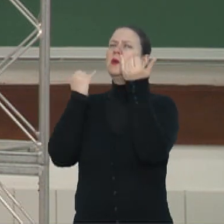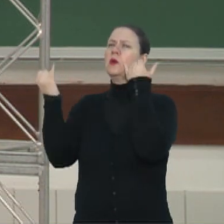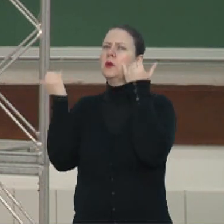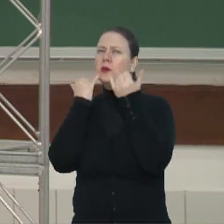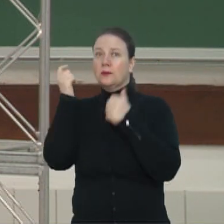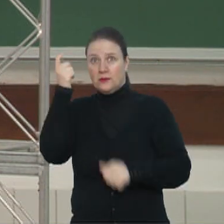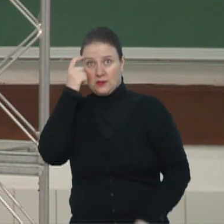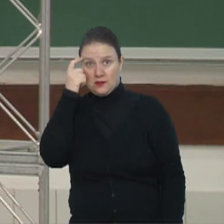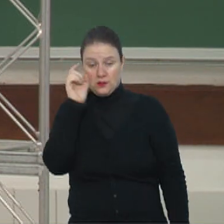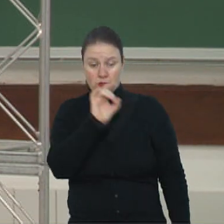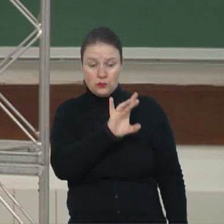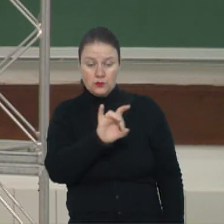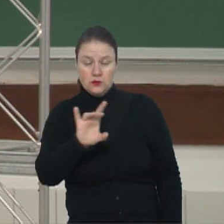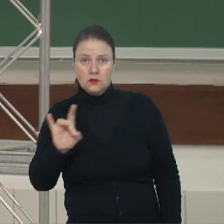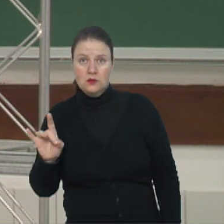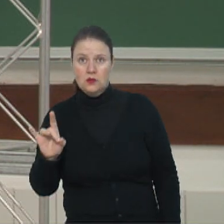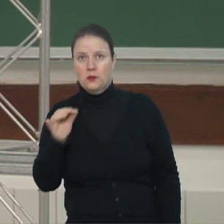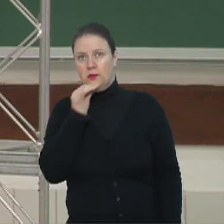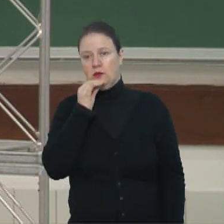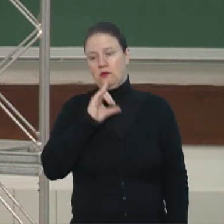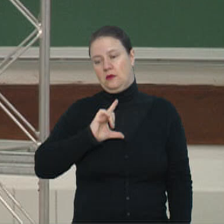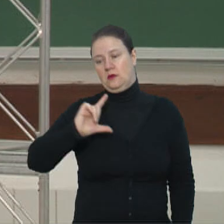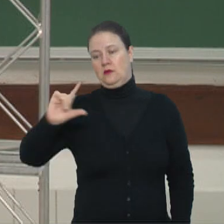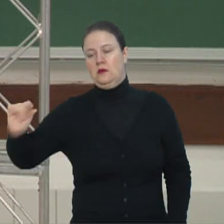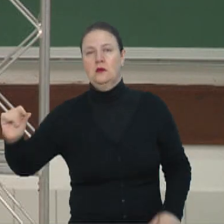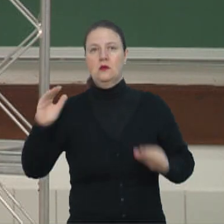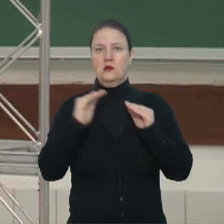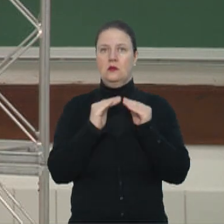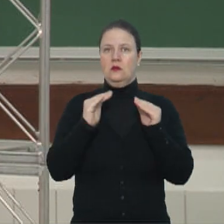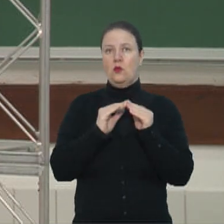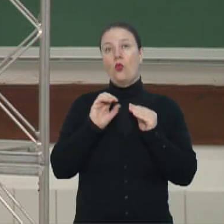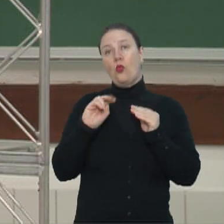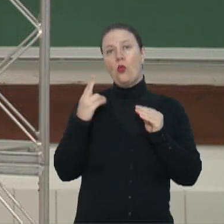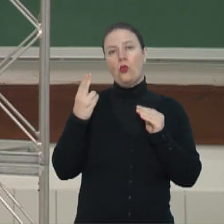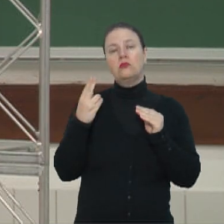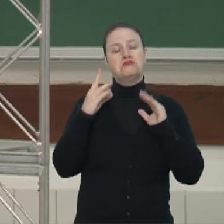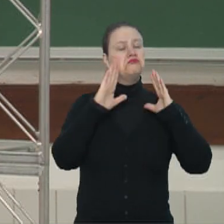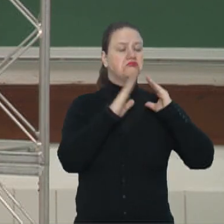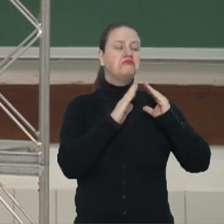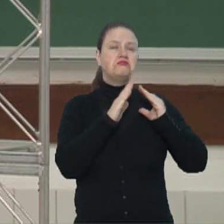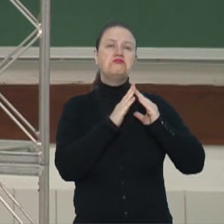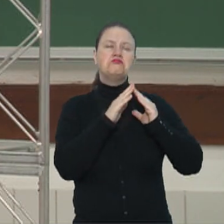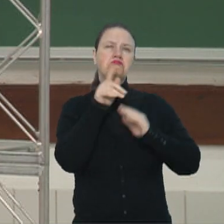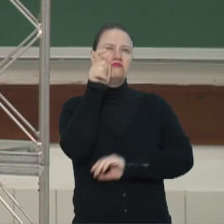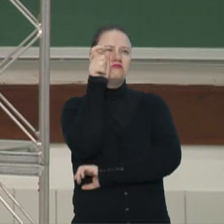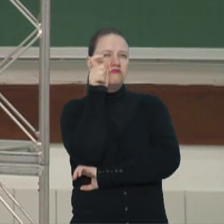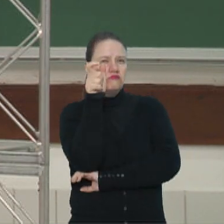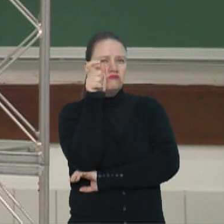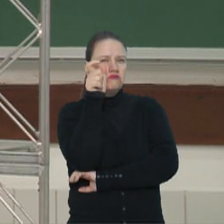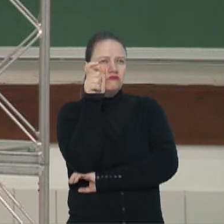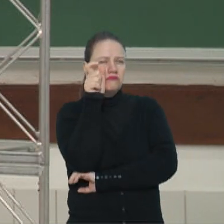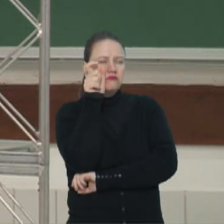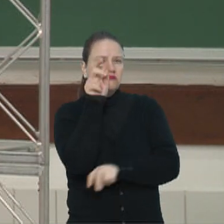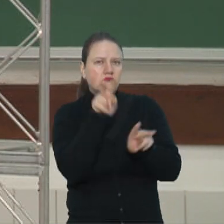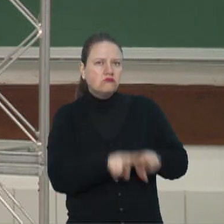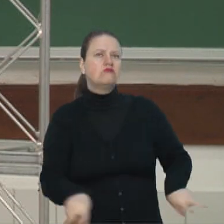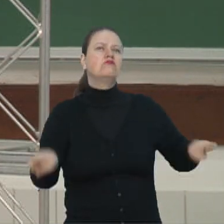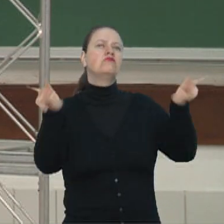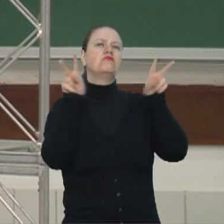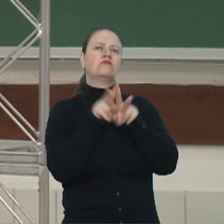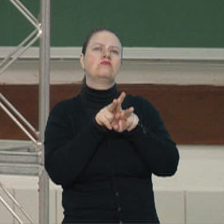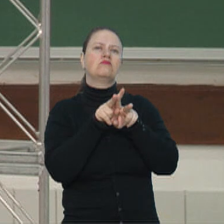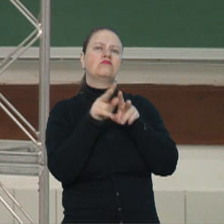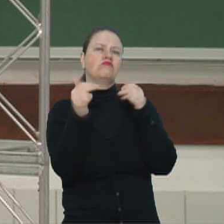de vocês. Quando vocês saem de casa ou mesmo em casa, onde vocês conseguem visualizar